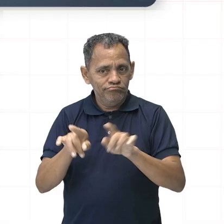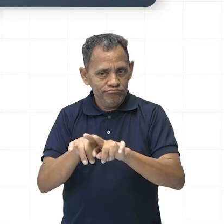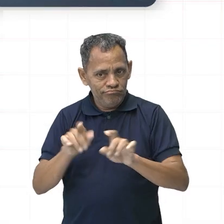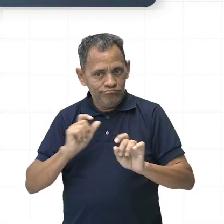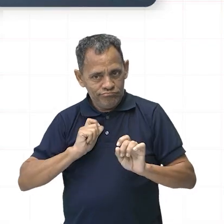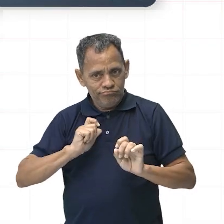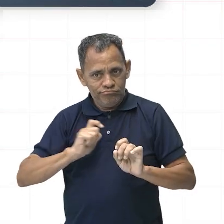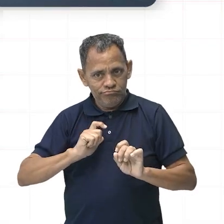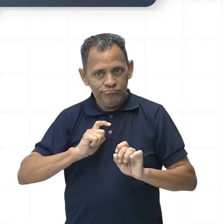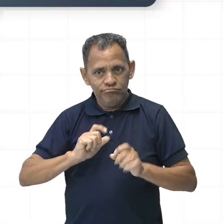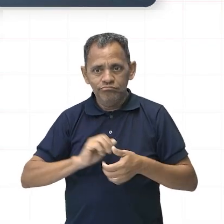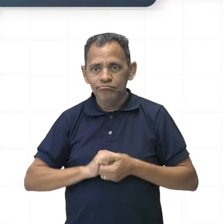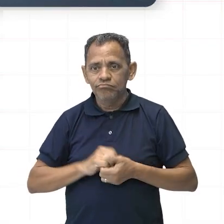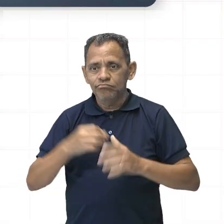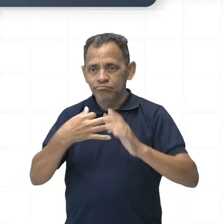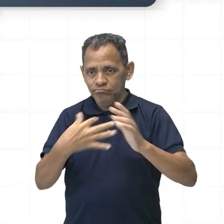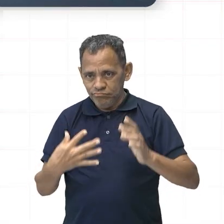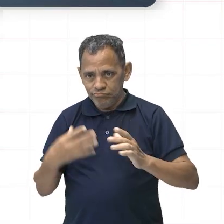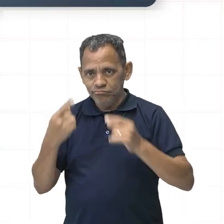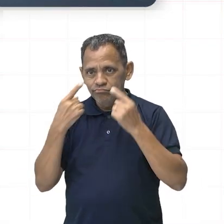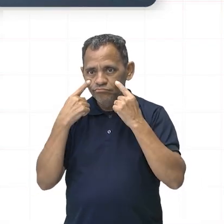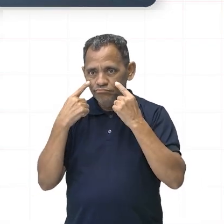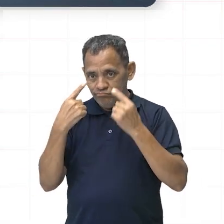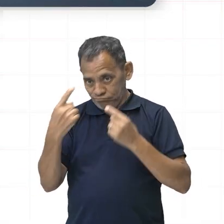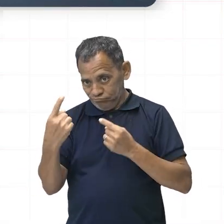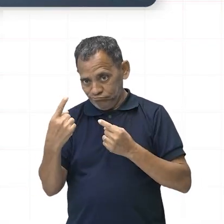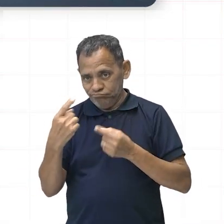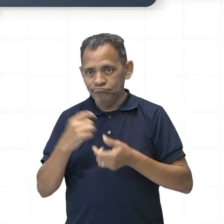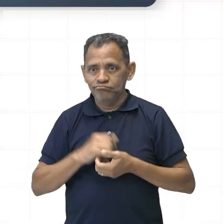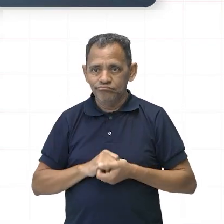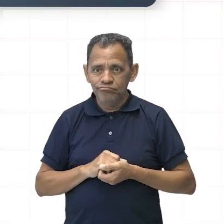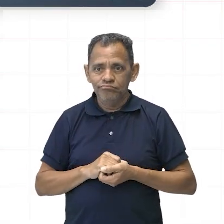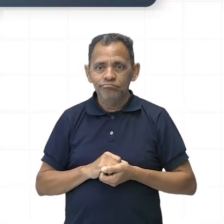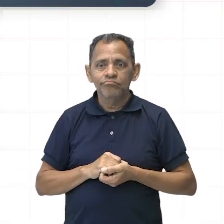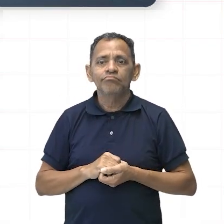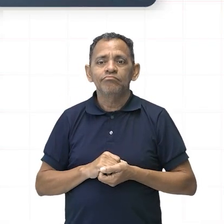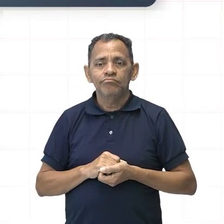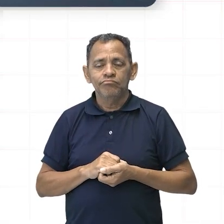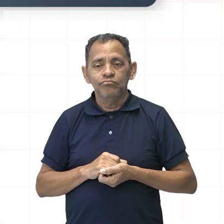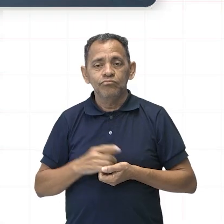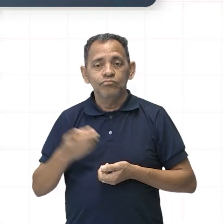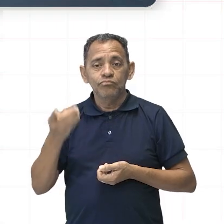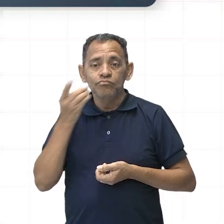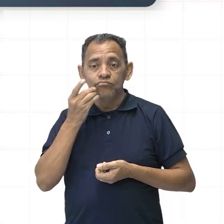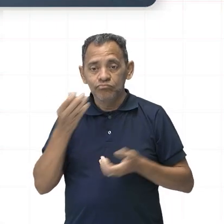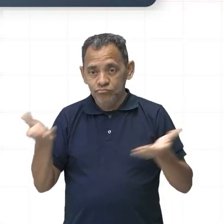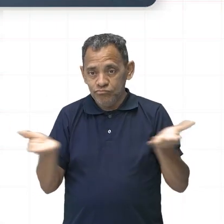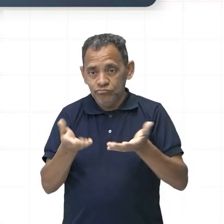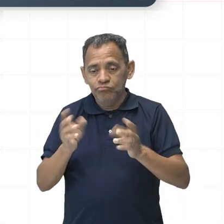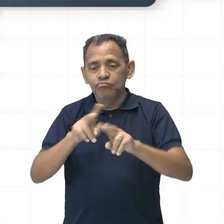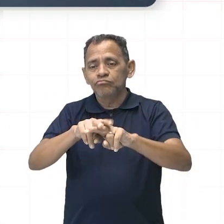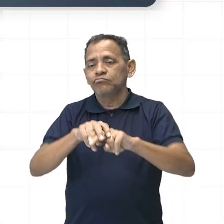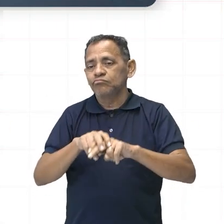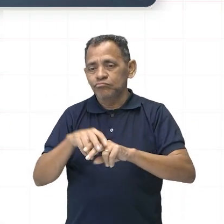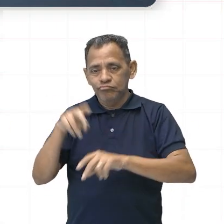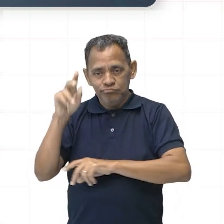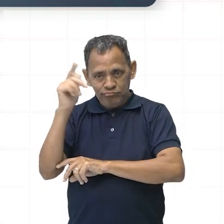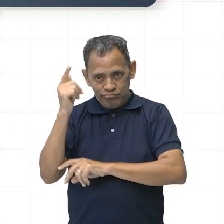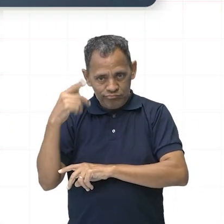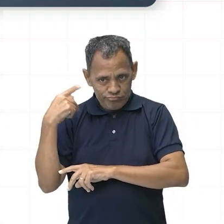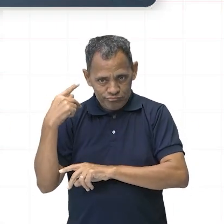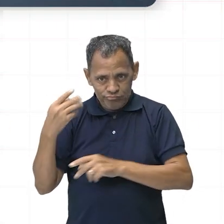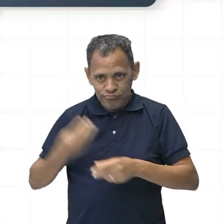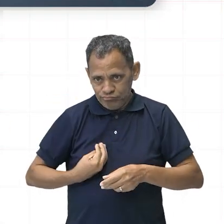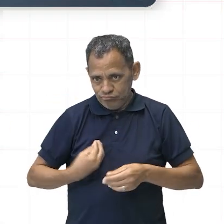Então essas são as características que a gente observa nos dias atuais por conta dessa geopolítica que a gente vive, tá